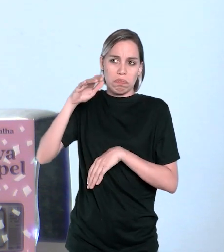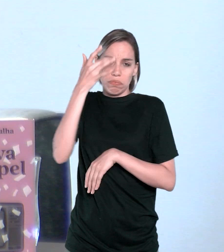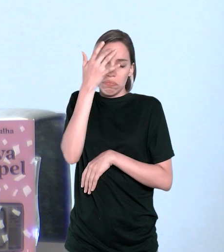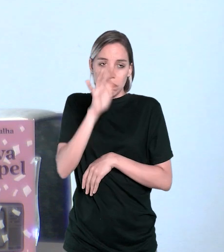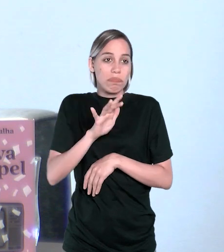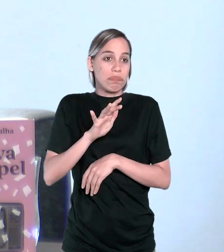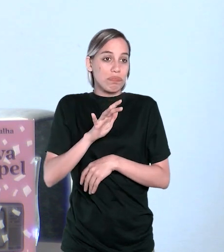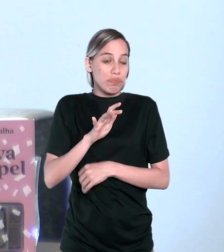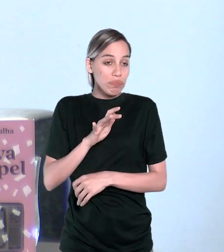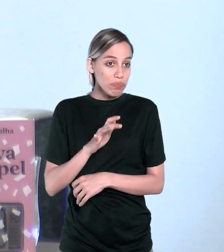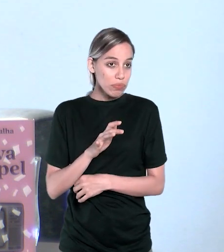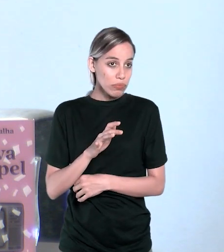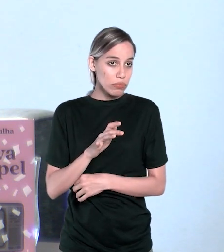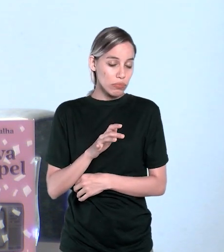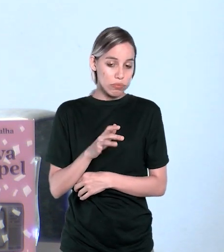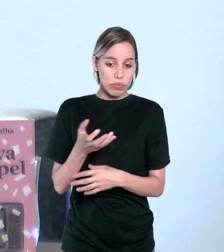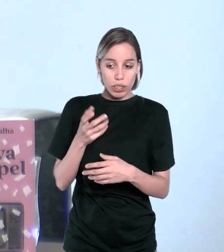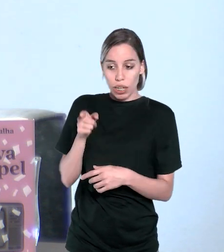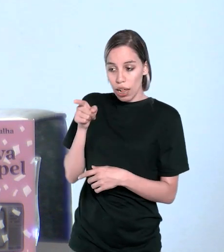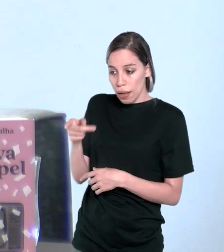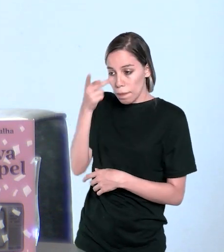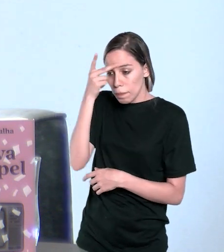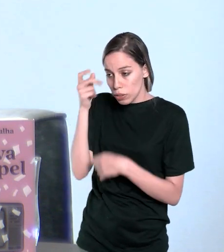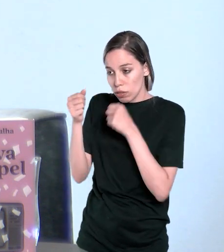dentro dele, ele tem toda a história do Rio de Janeiro, né?